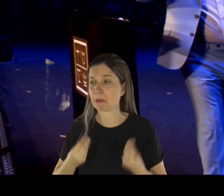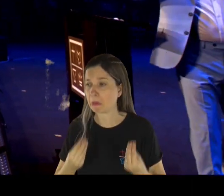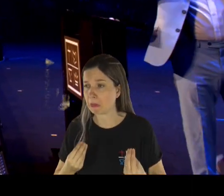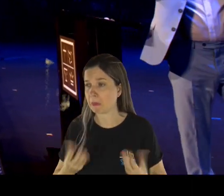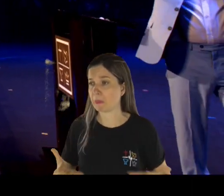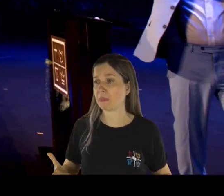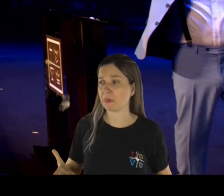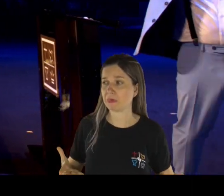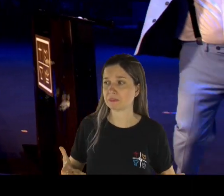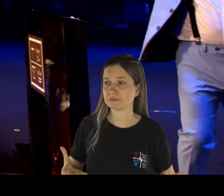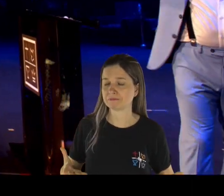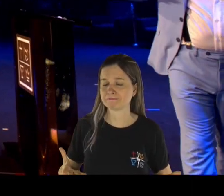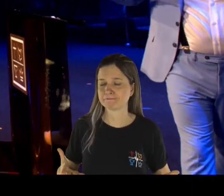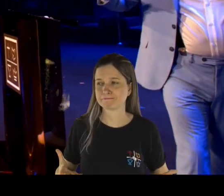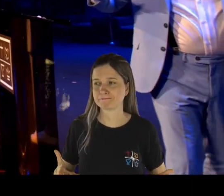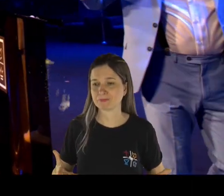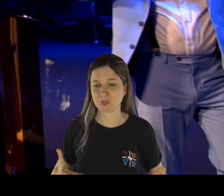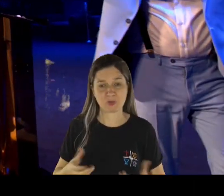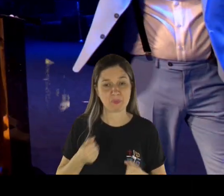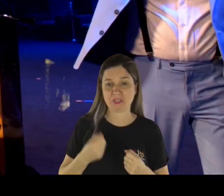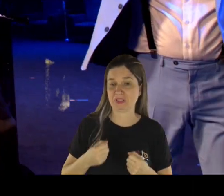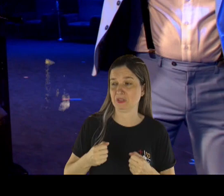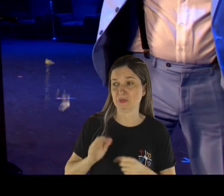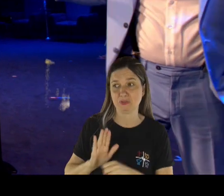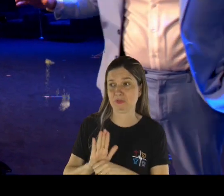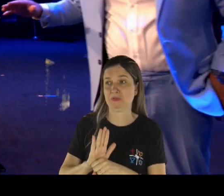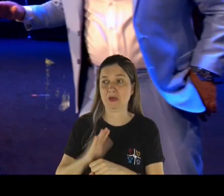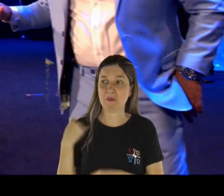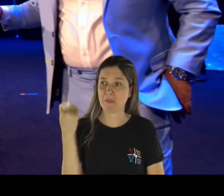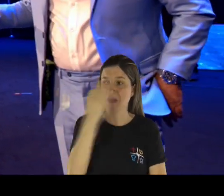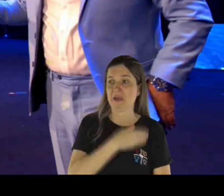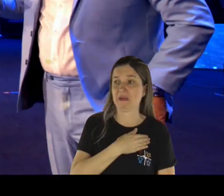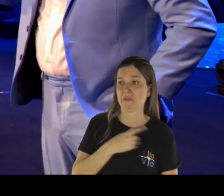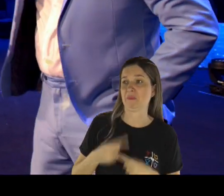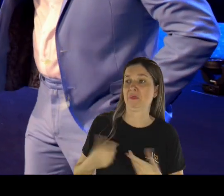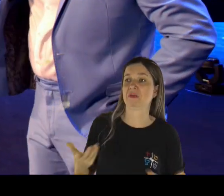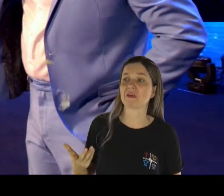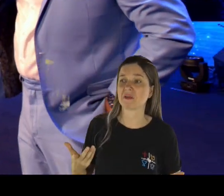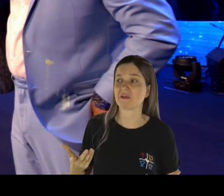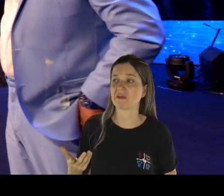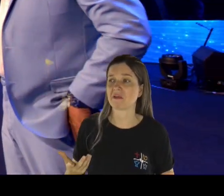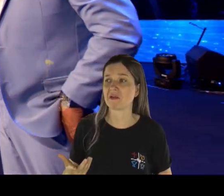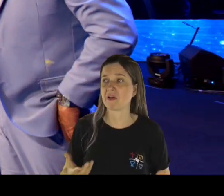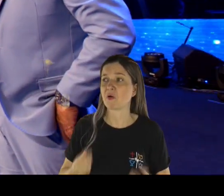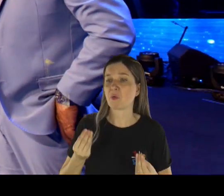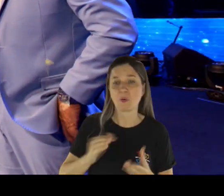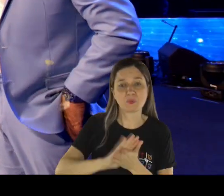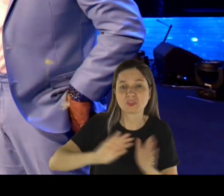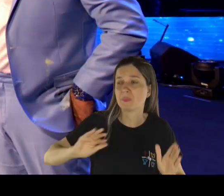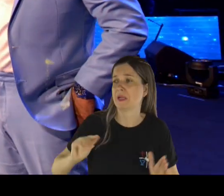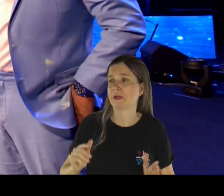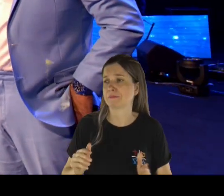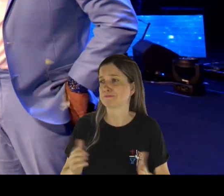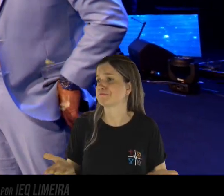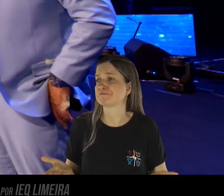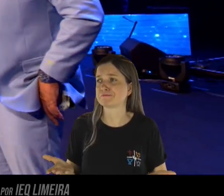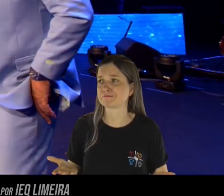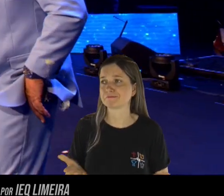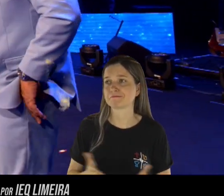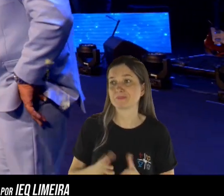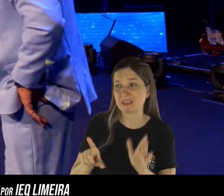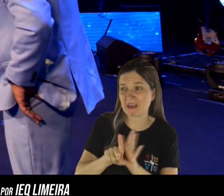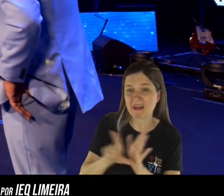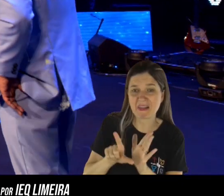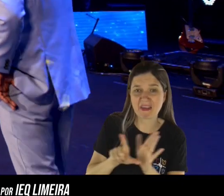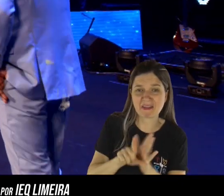E o prenúncio, o que estava desenhado era uma tragédia. Acabou a vida de José naquela região, acabou, até